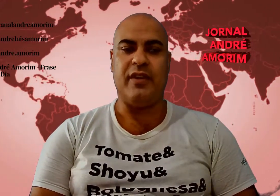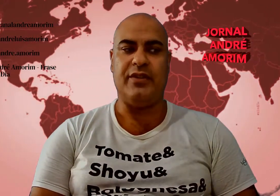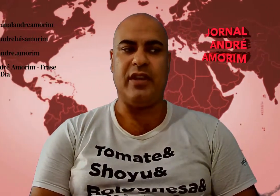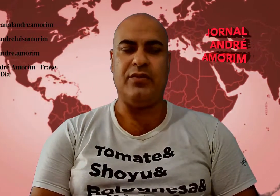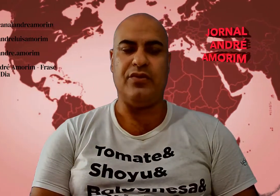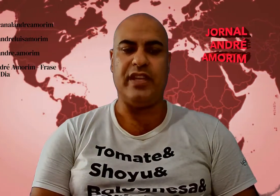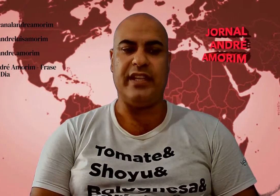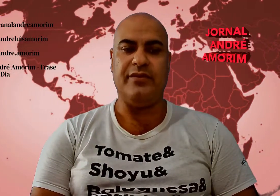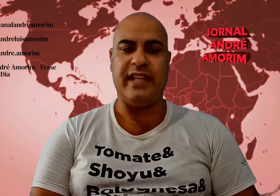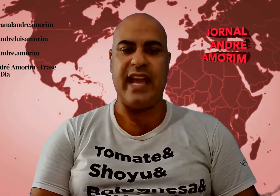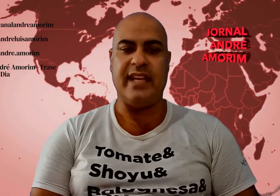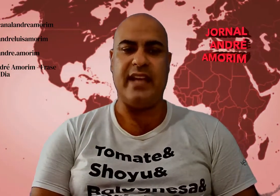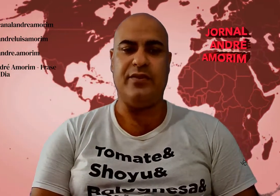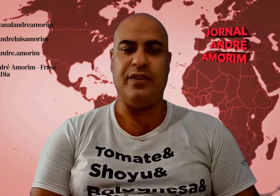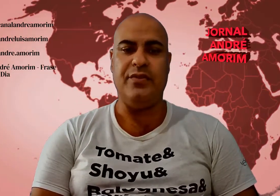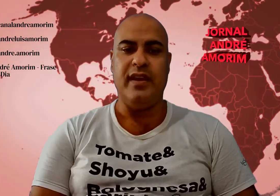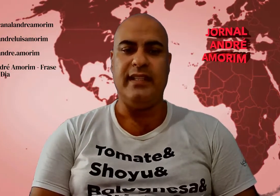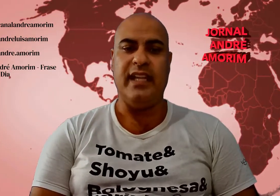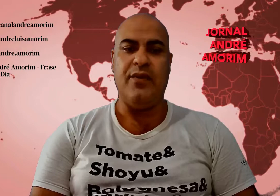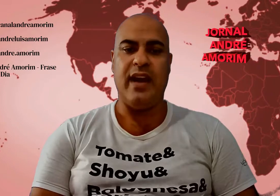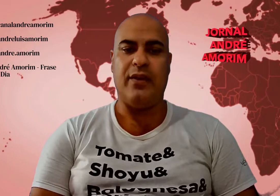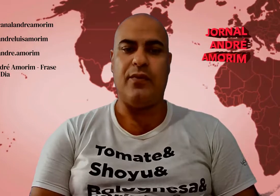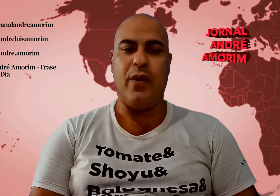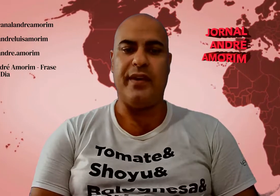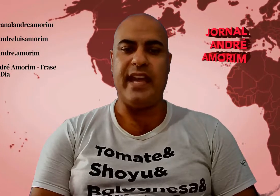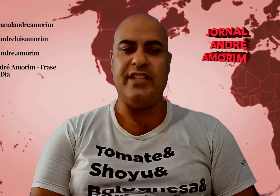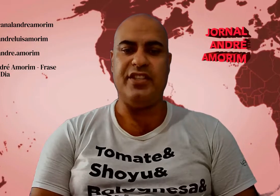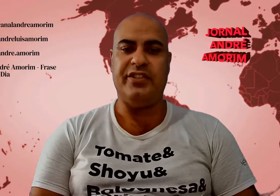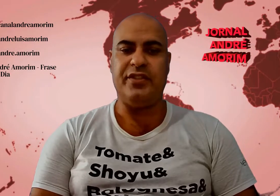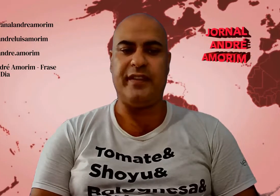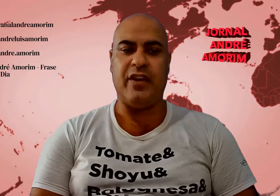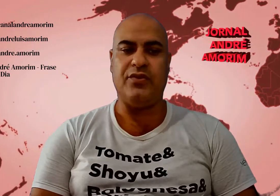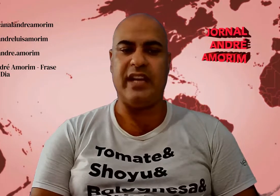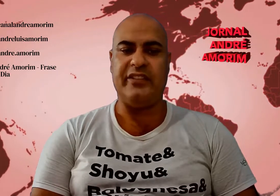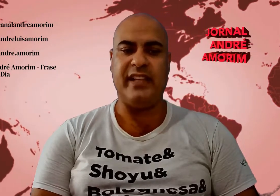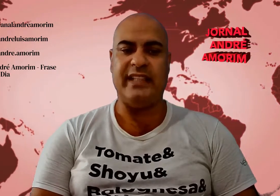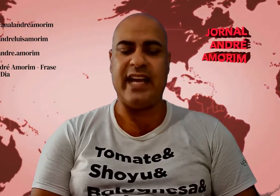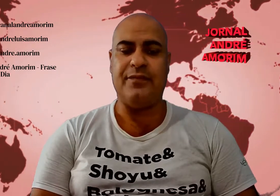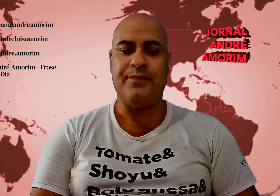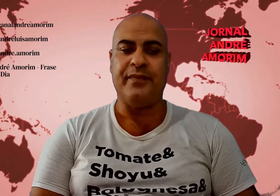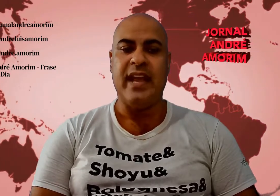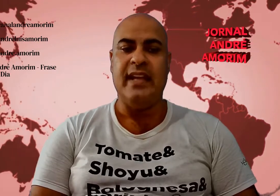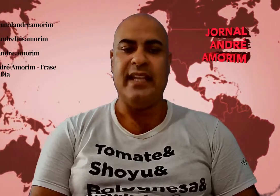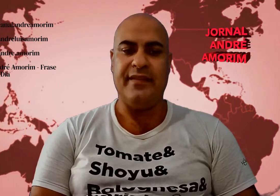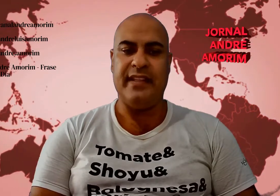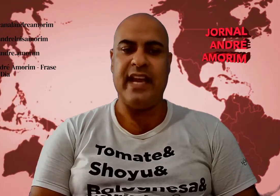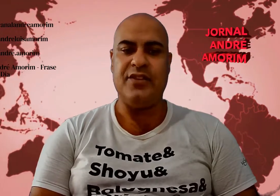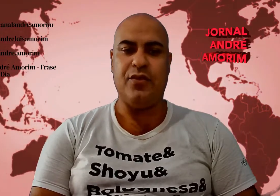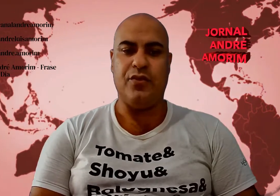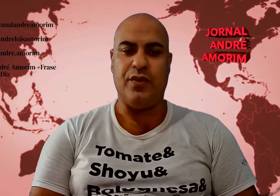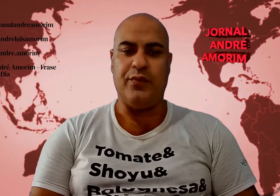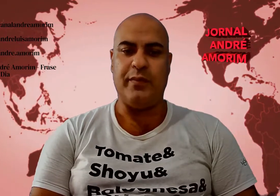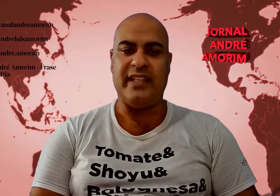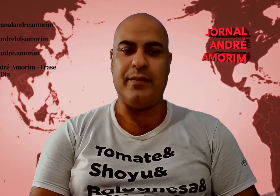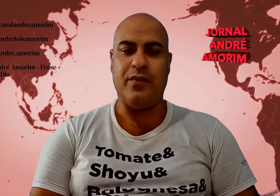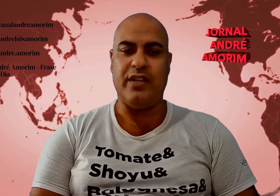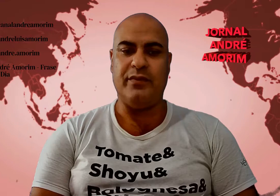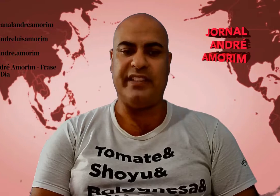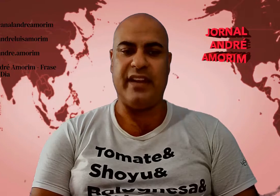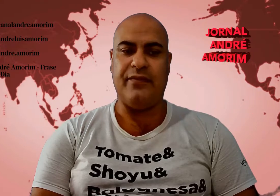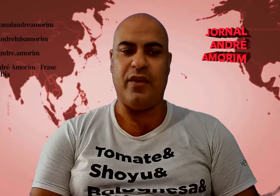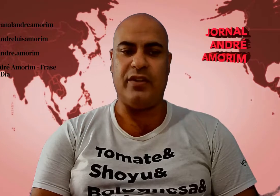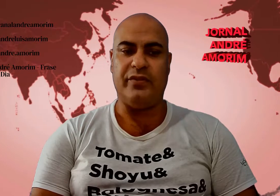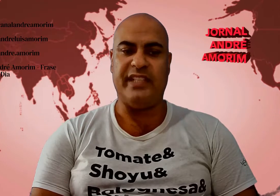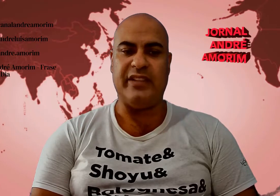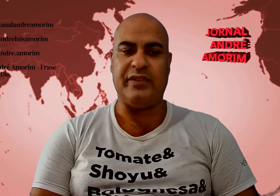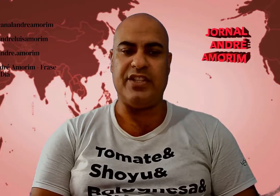Tribunal Regional Eleitoral do Rio de Janeiro, TRE do Rio, não há qualquer indício de fraude no caso relatado. Na verdade, o que ocorreu foi uma demora